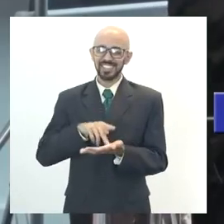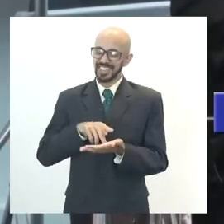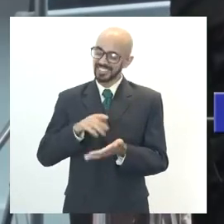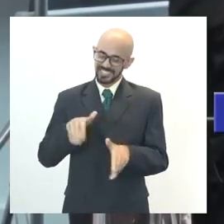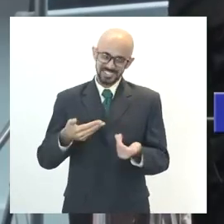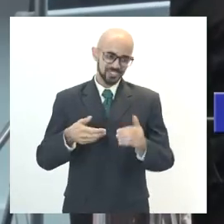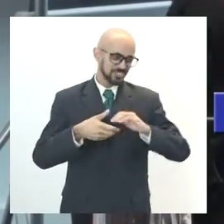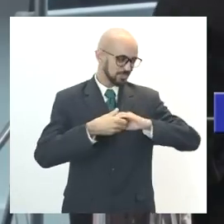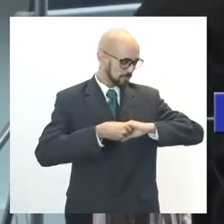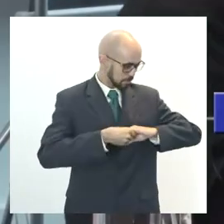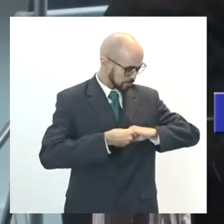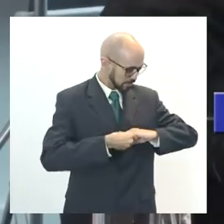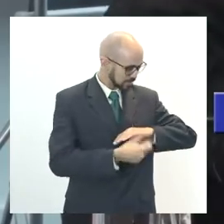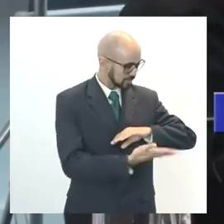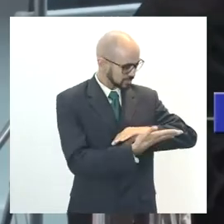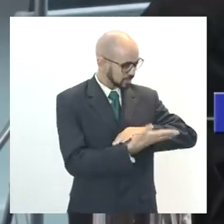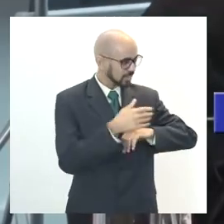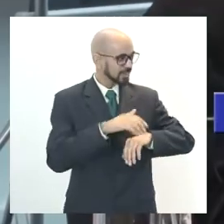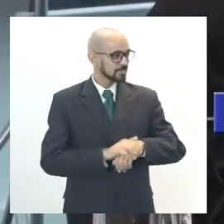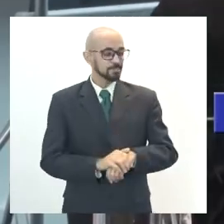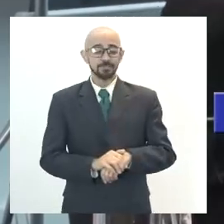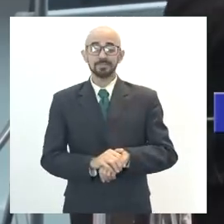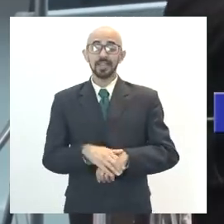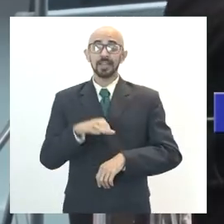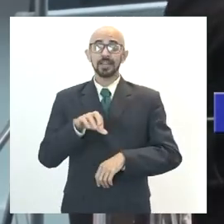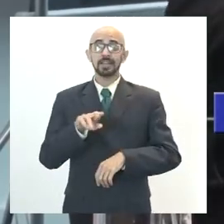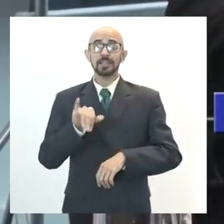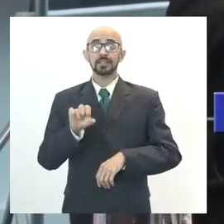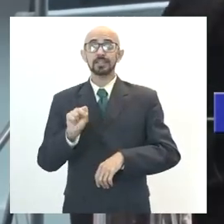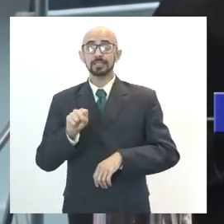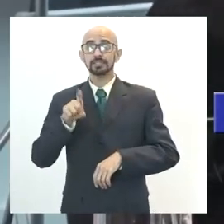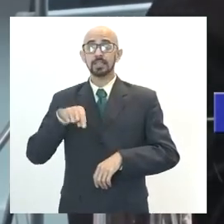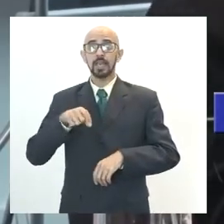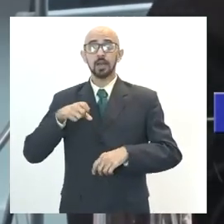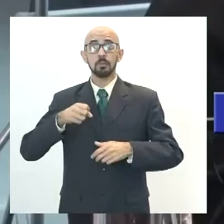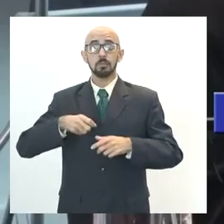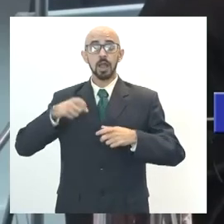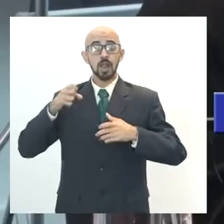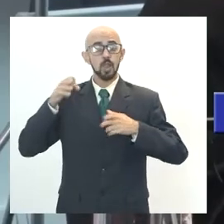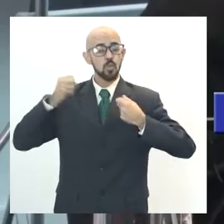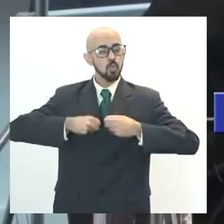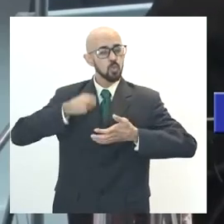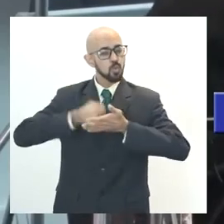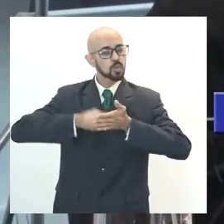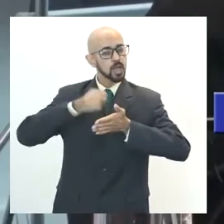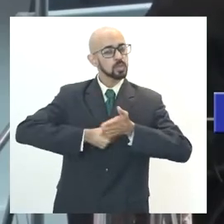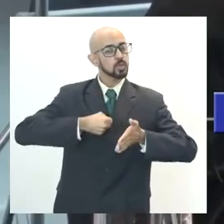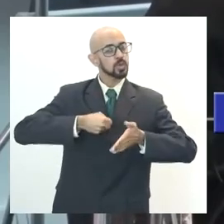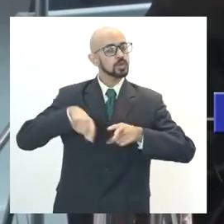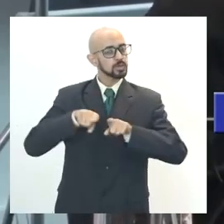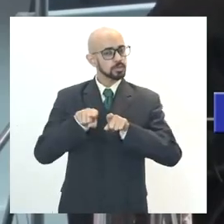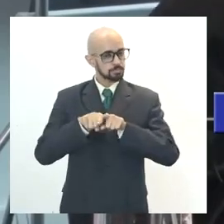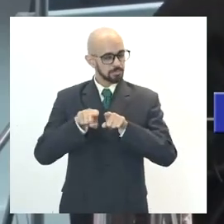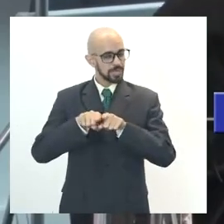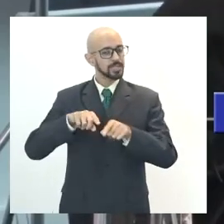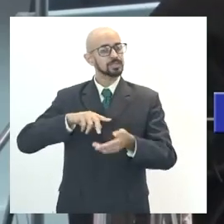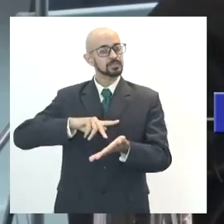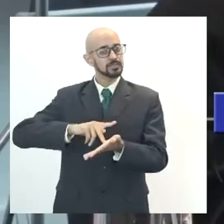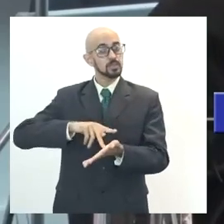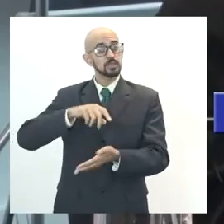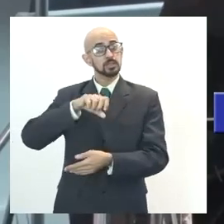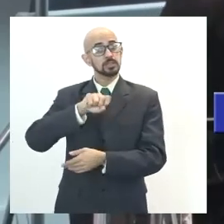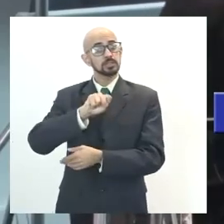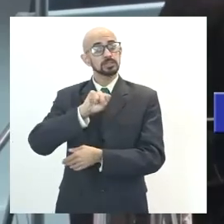os cumprimentos que já barra de que ela também uma grande lutador ou sindisprev eu quero fazer esse registro Veja aí